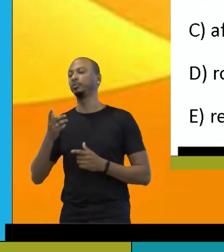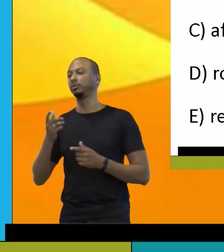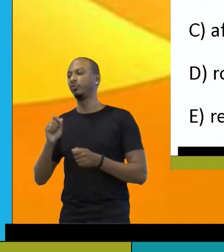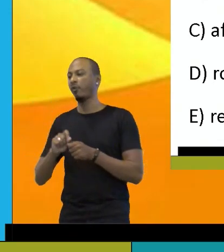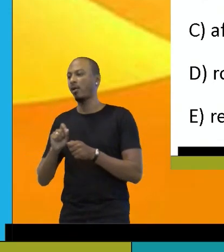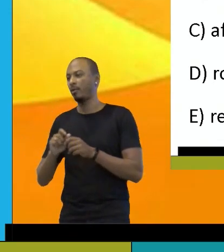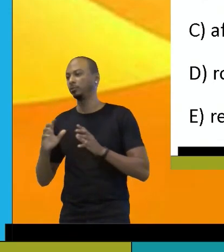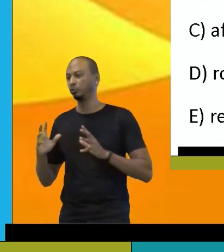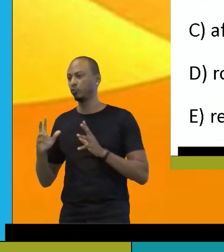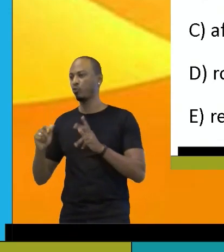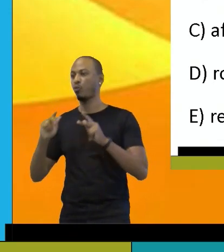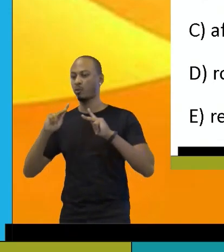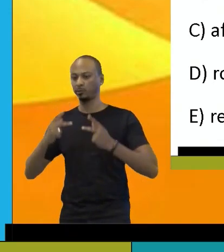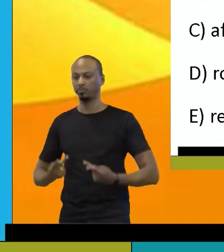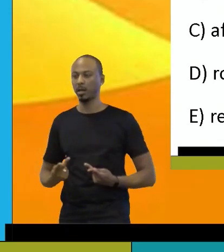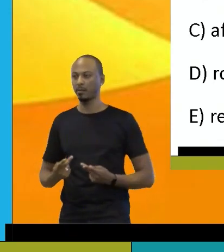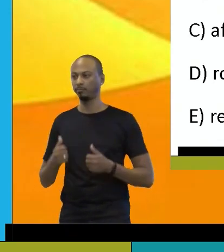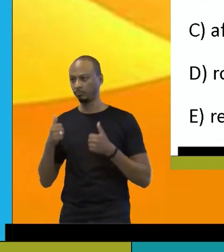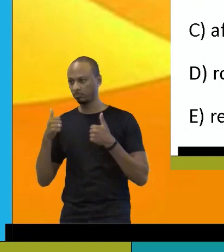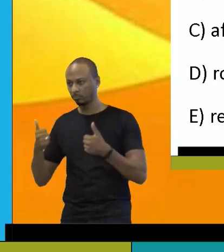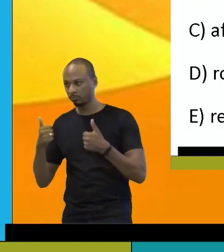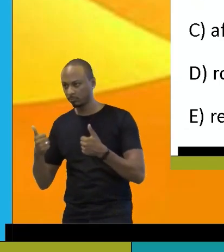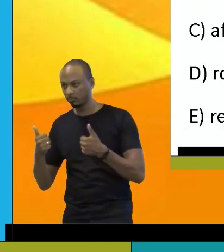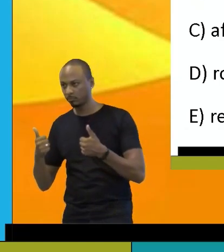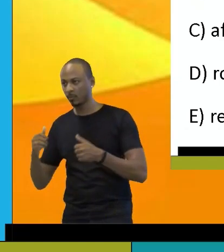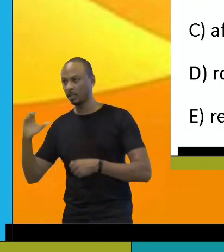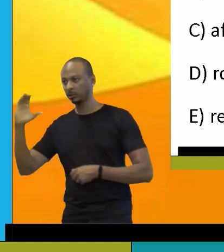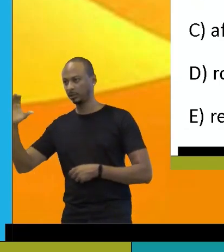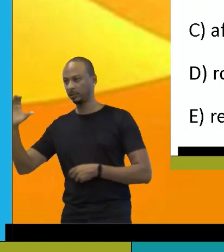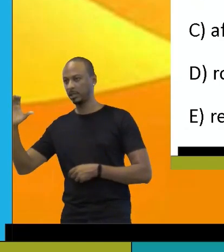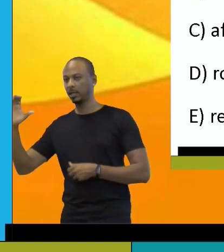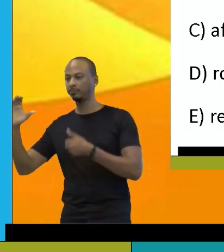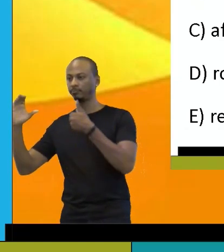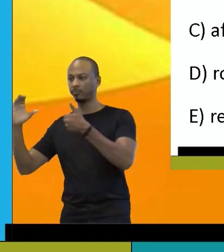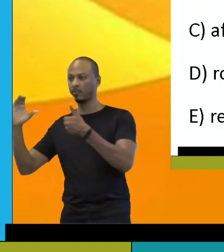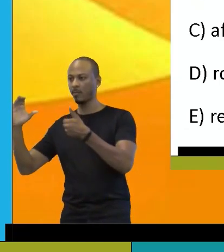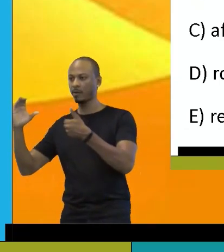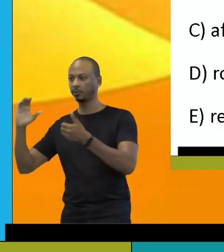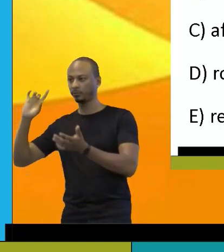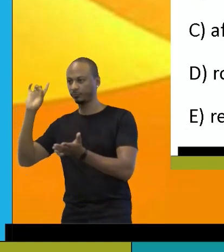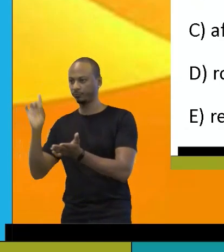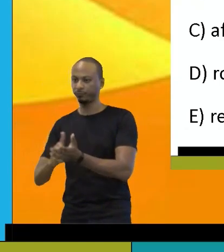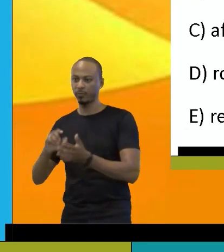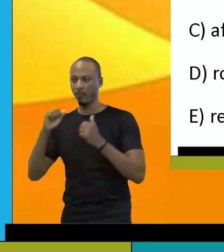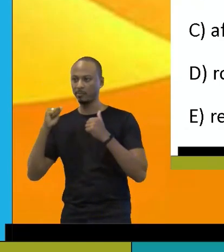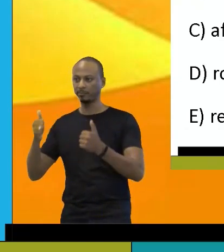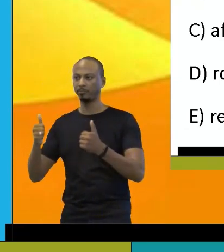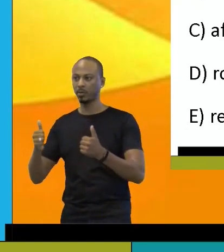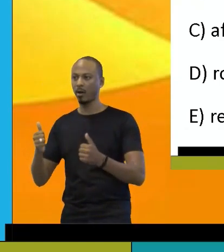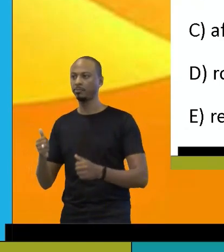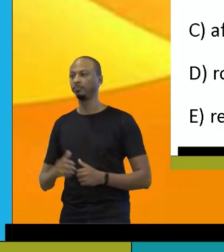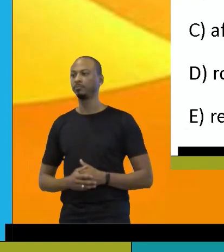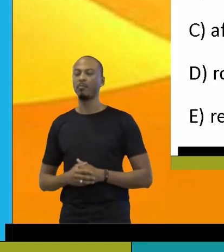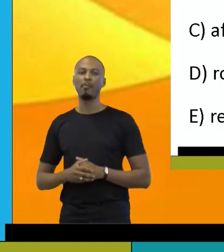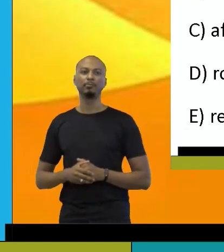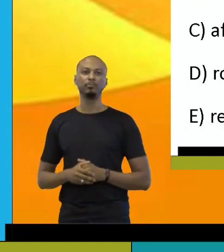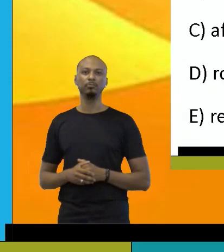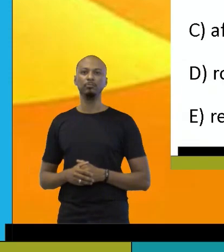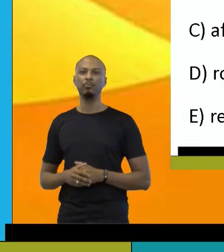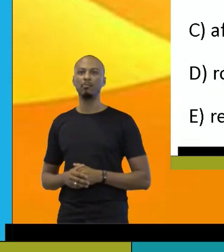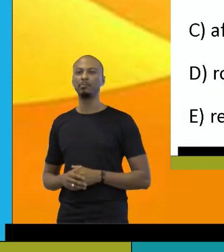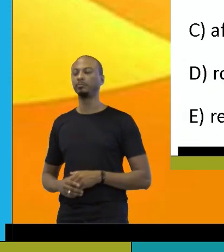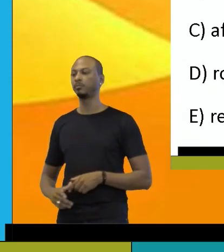é o item C de casa. Tá claro, gente, isso? Sim ou não? O item D, romper com a tradição